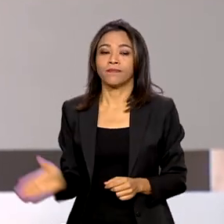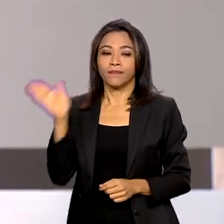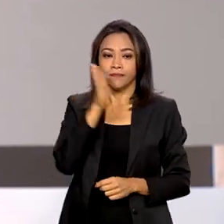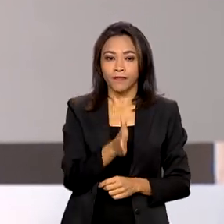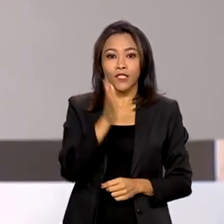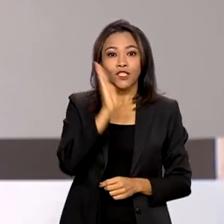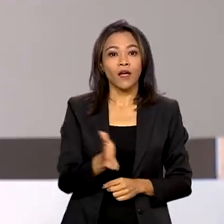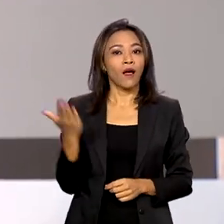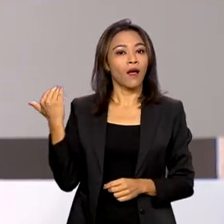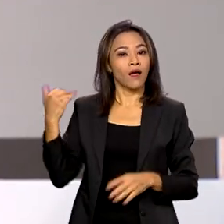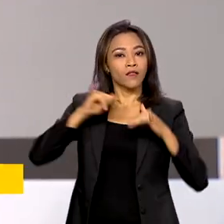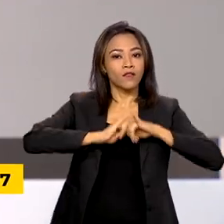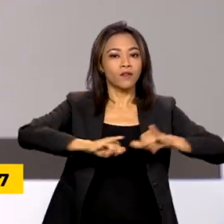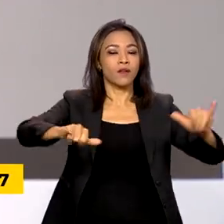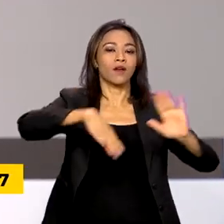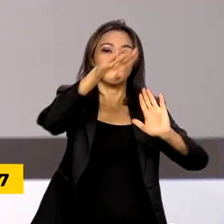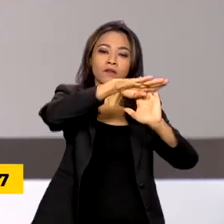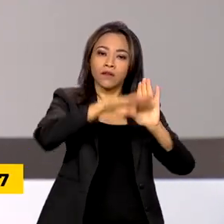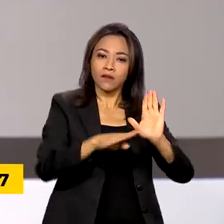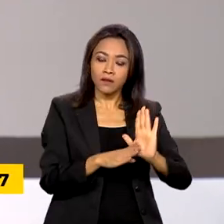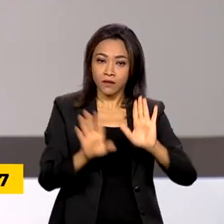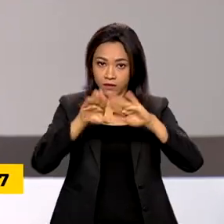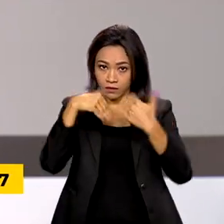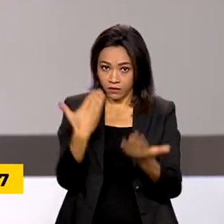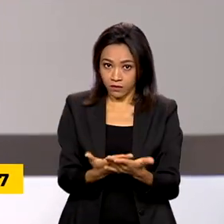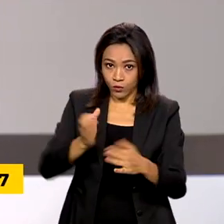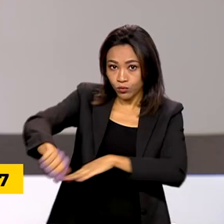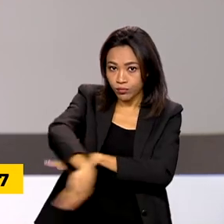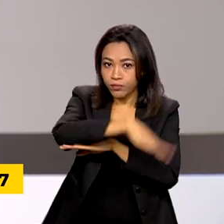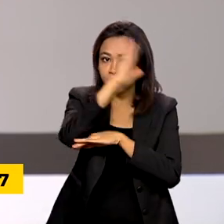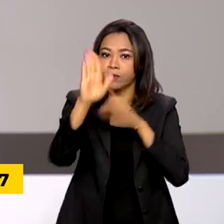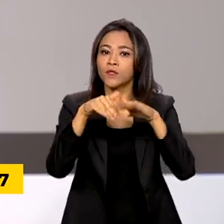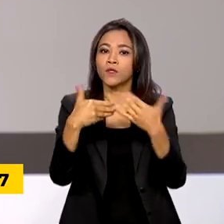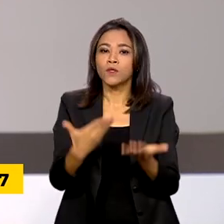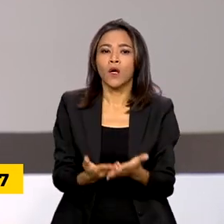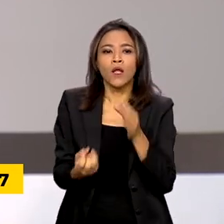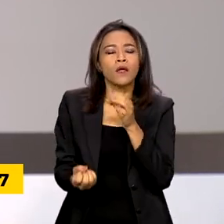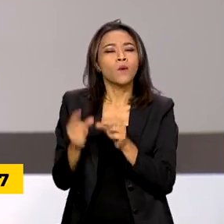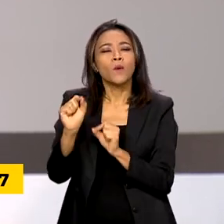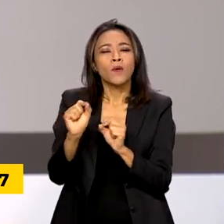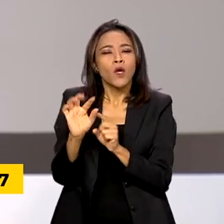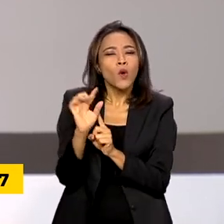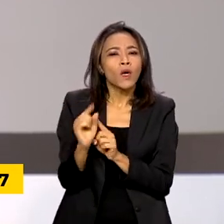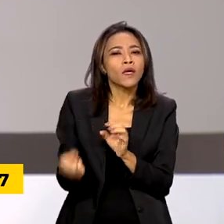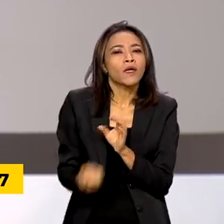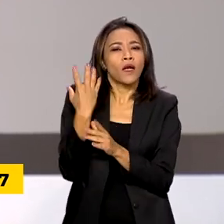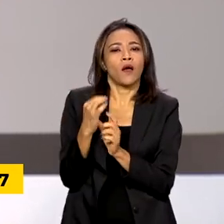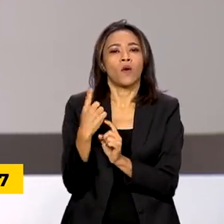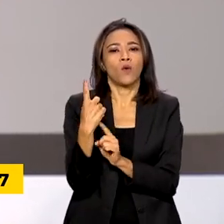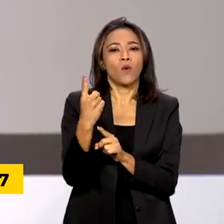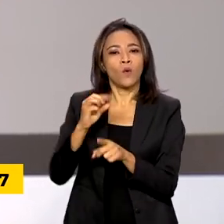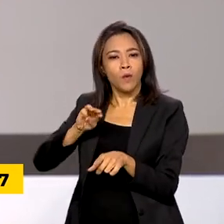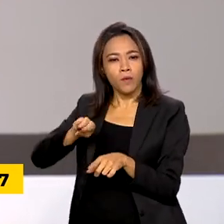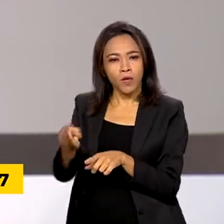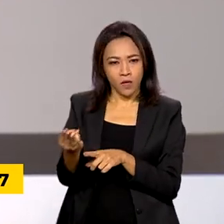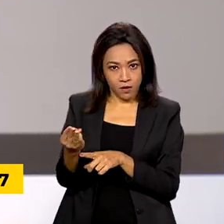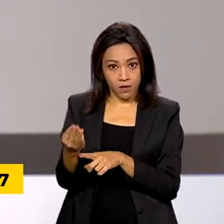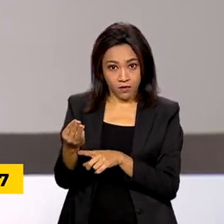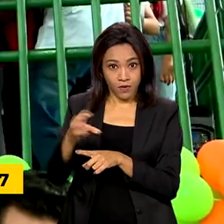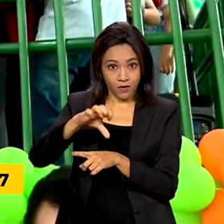lançado o programa Escolas de Tempo Integral, que prevê a criação de 1 milhão de novas matrículas na rede pública de